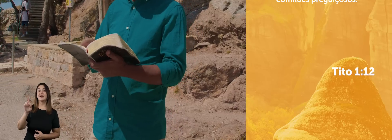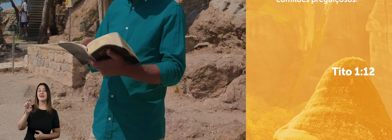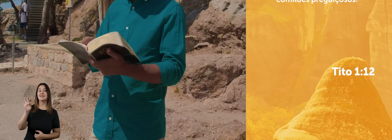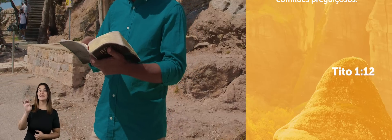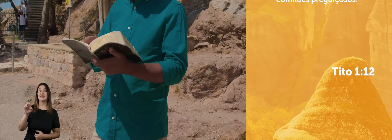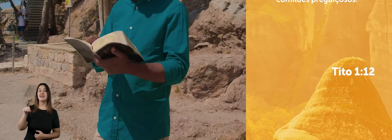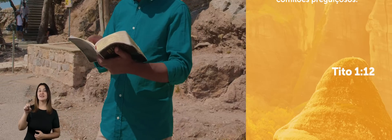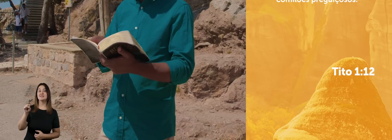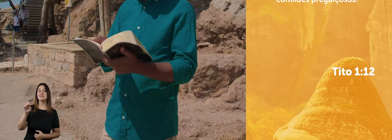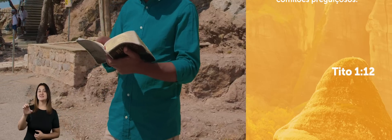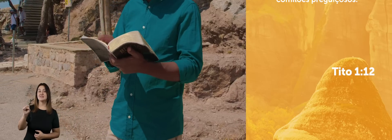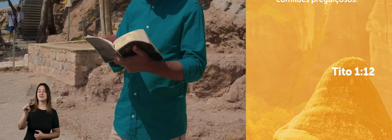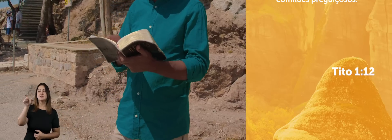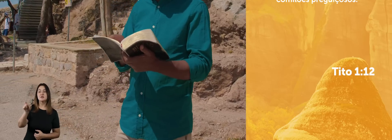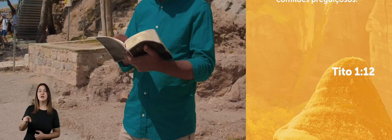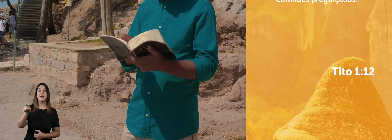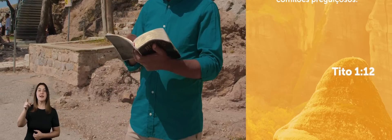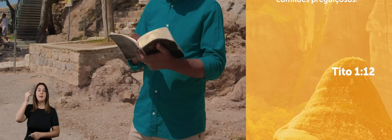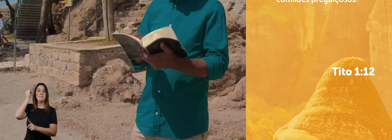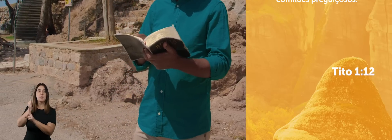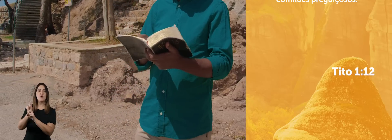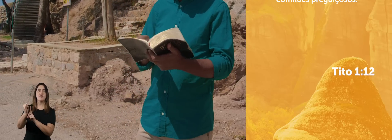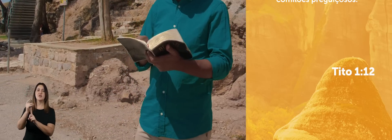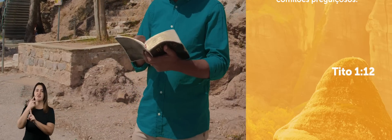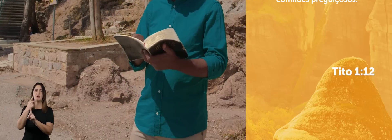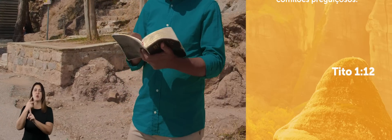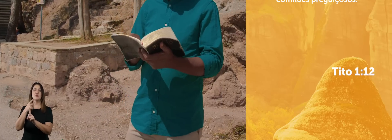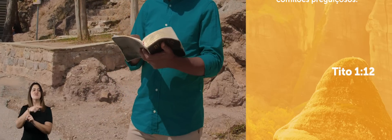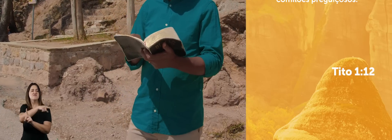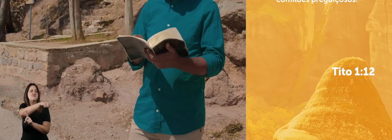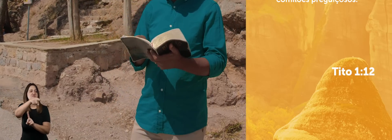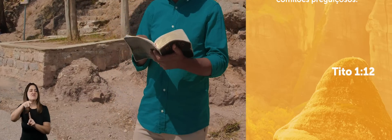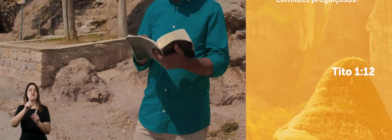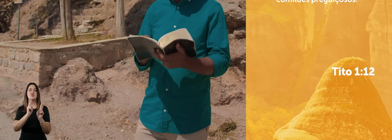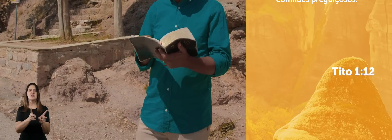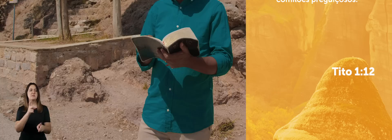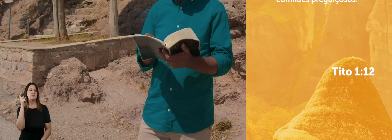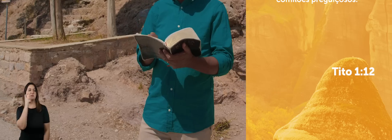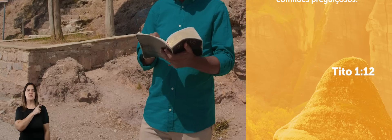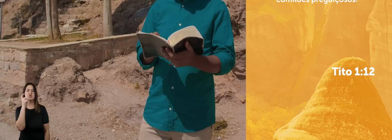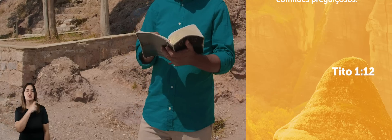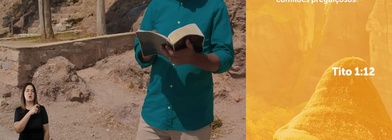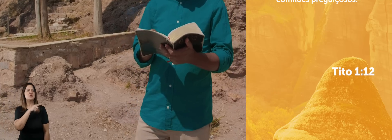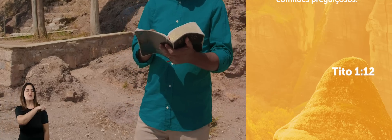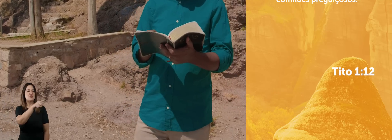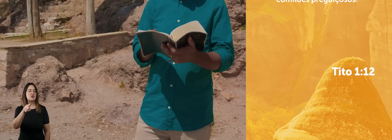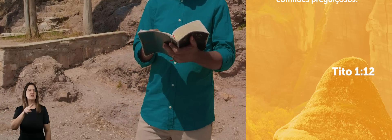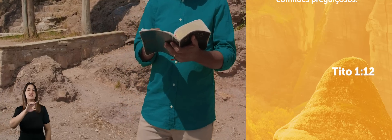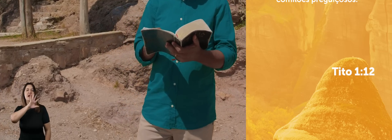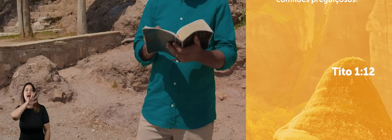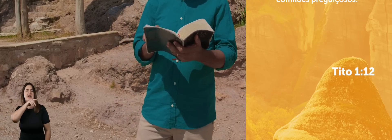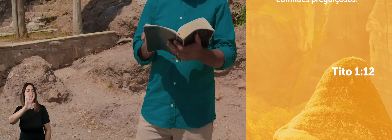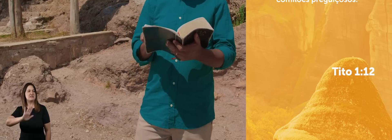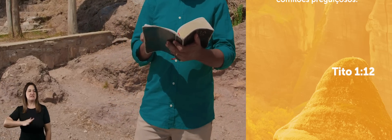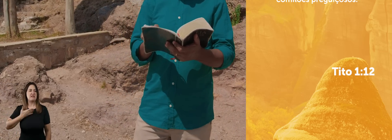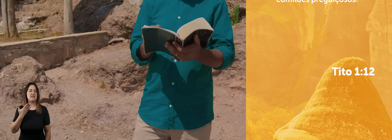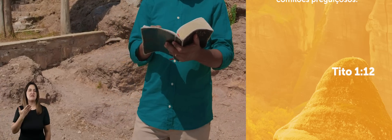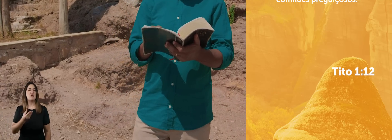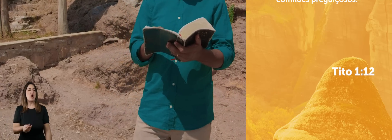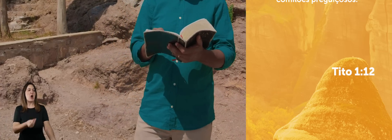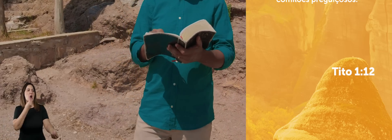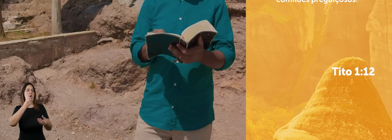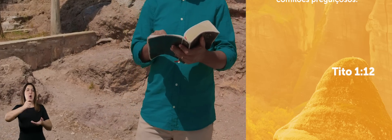próprio profeta deles, que disse: os cretenses são sempre mentirosos, feras terríveis,